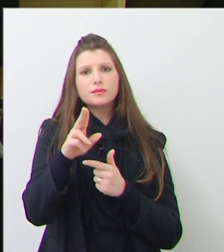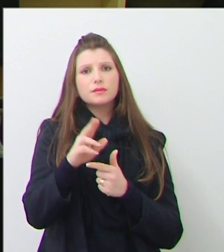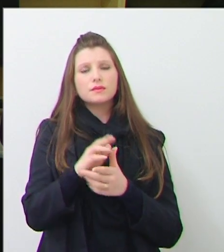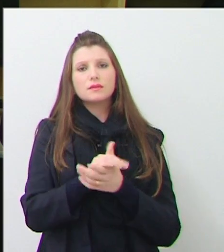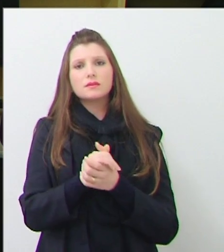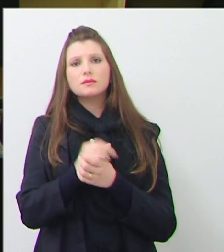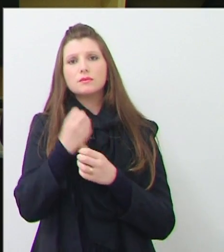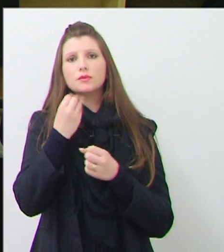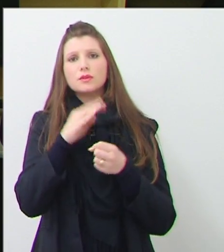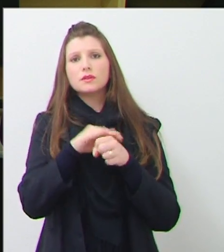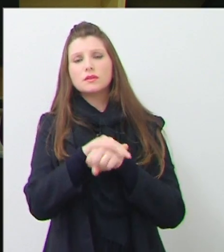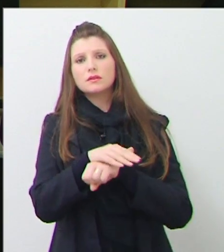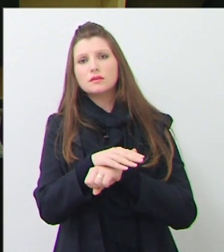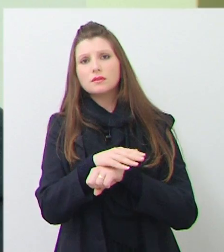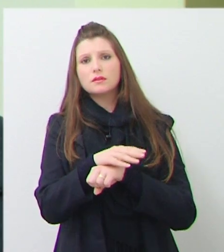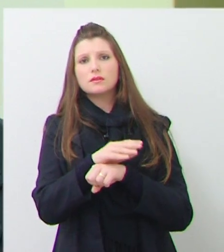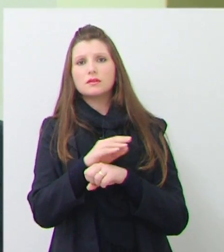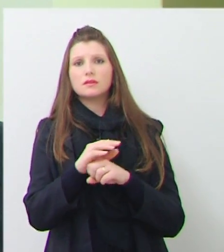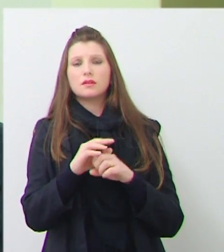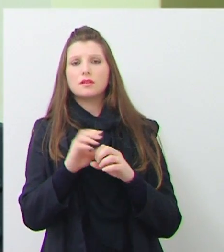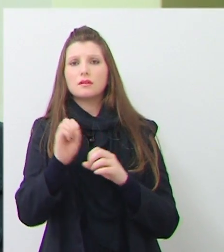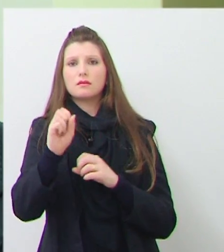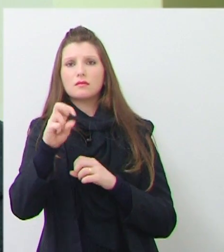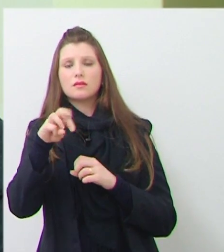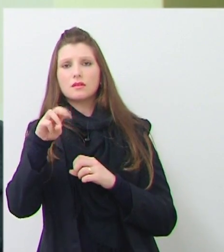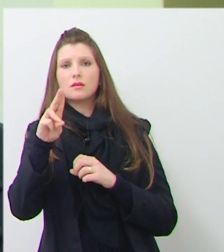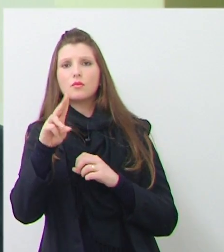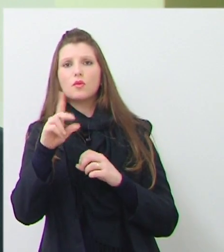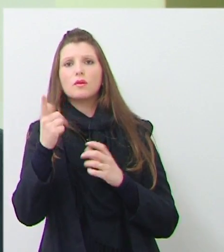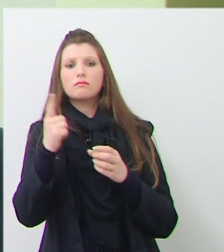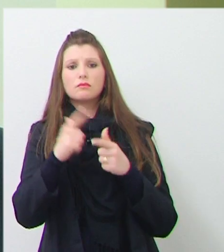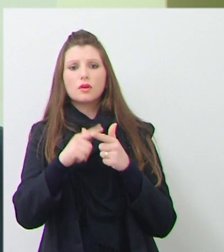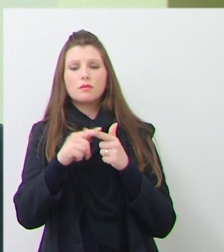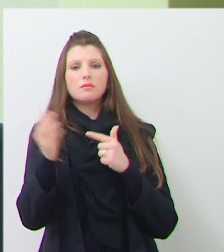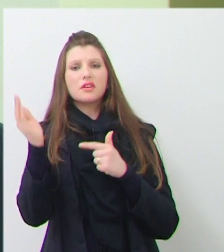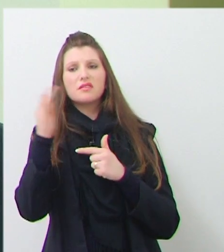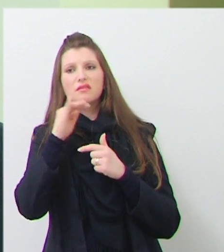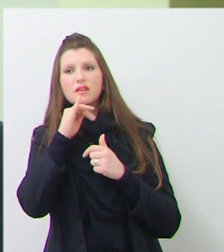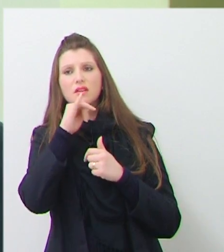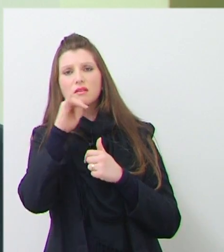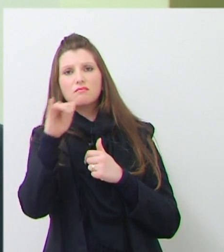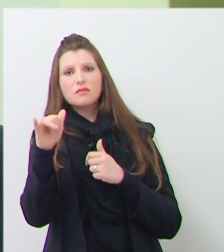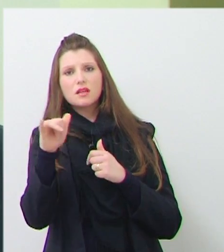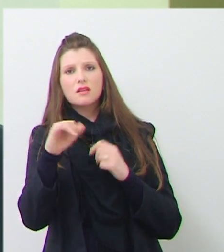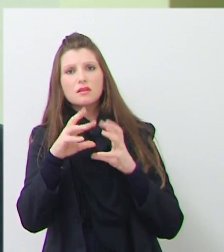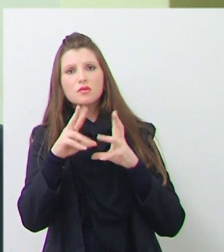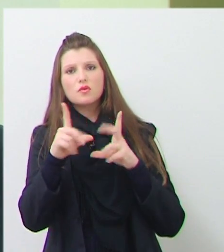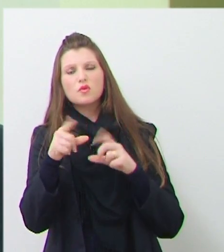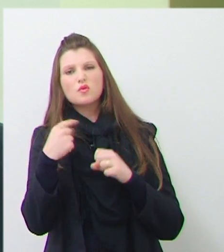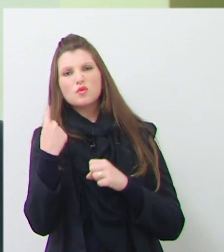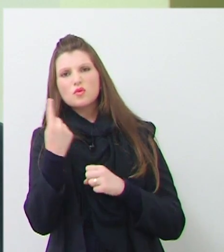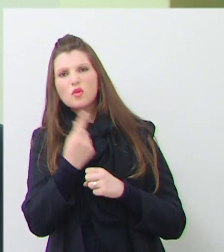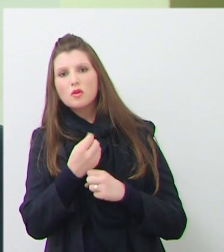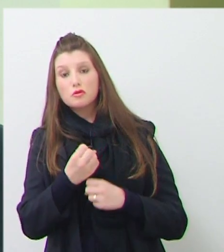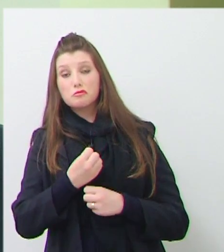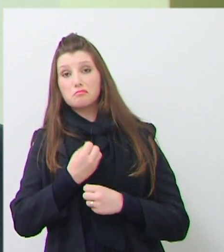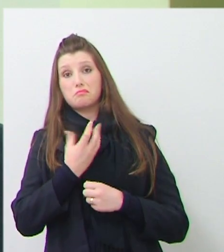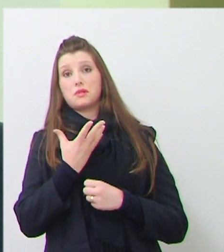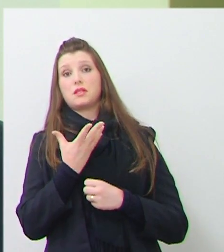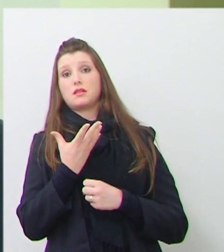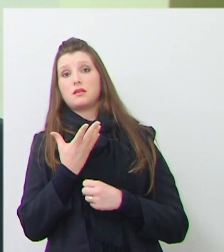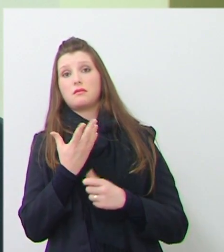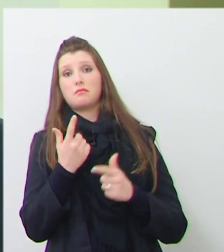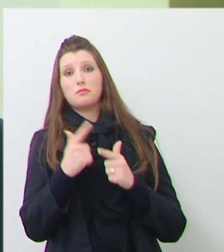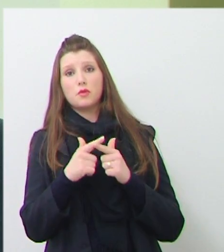os telespectadores. Exatamente, esse foi um assunto trazido pela imprensa que pegou a todos nós de surpresa. É